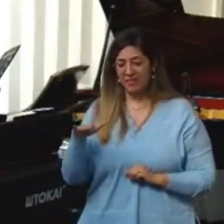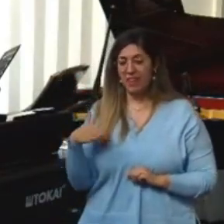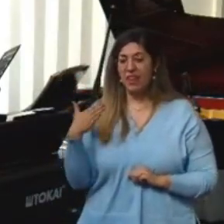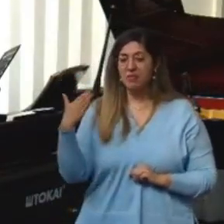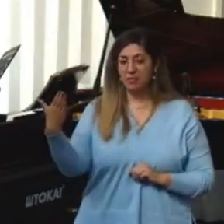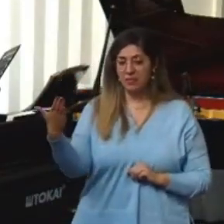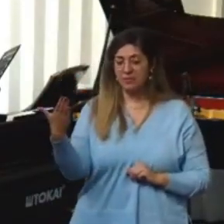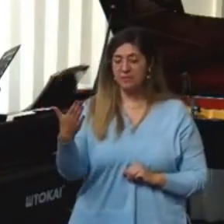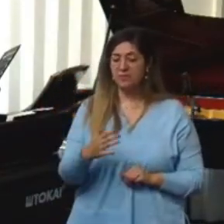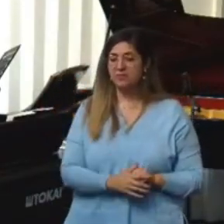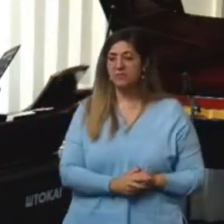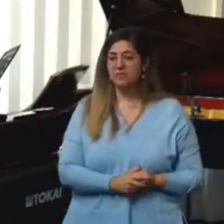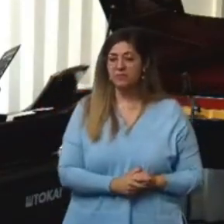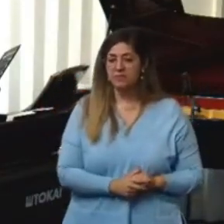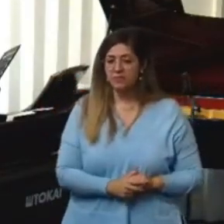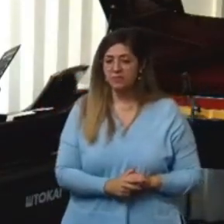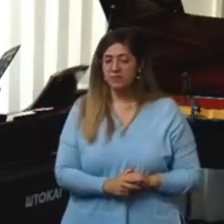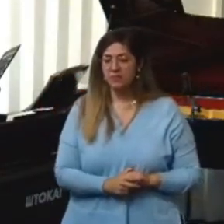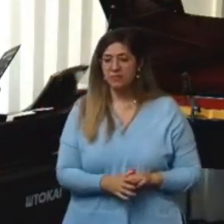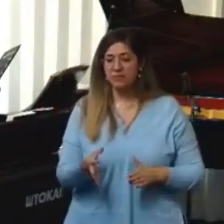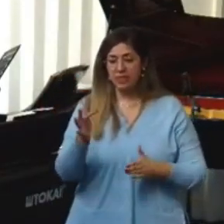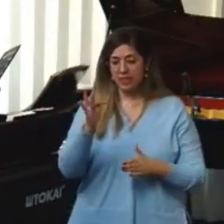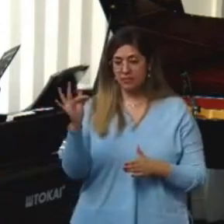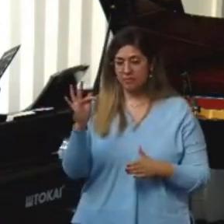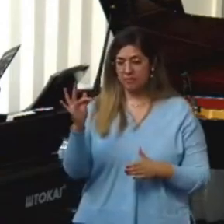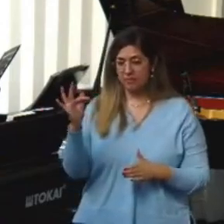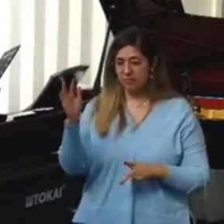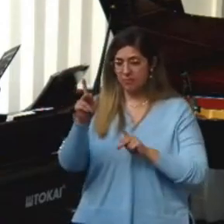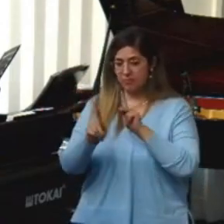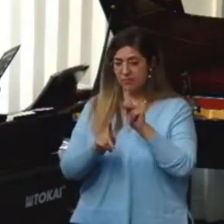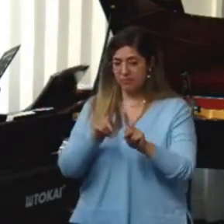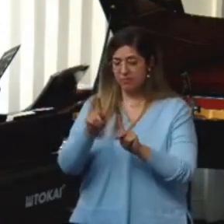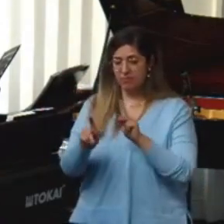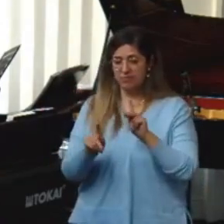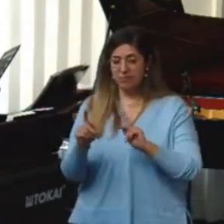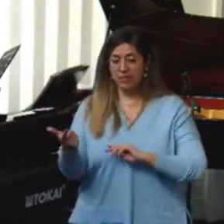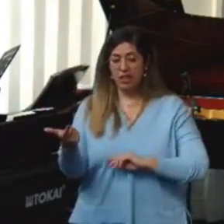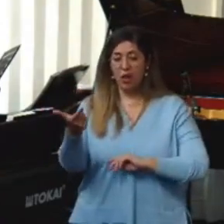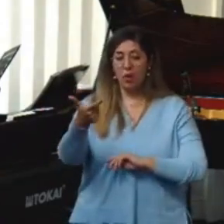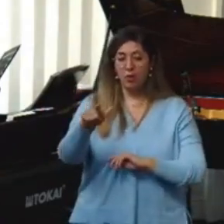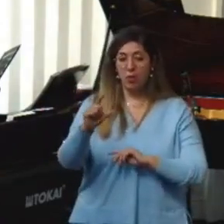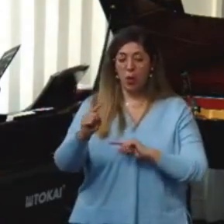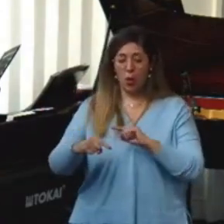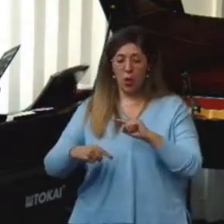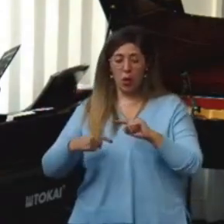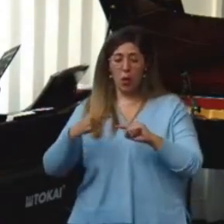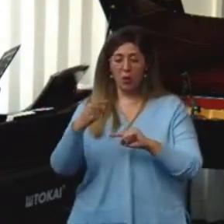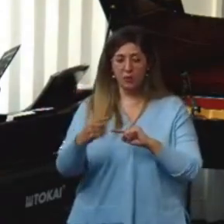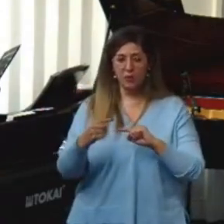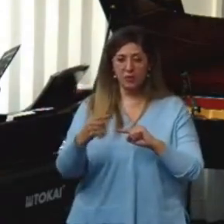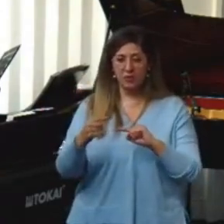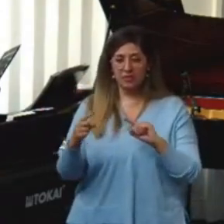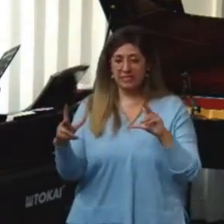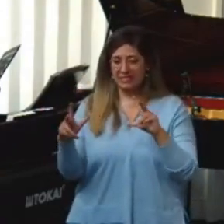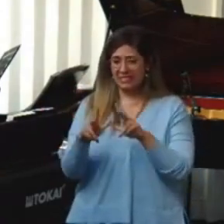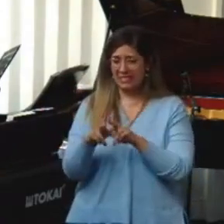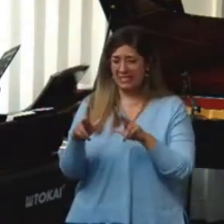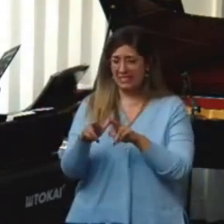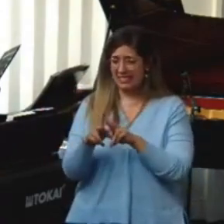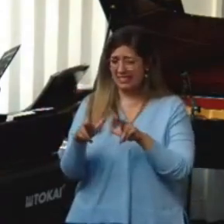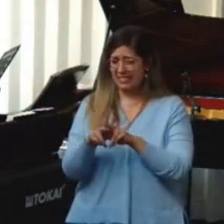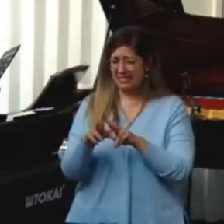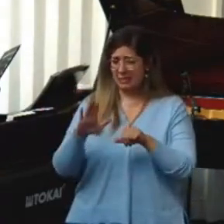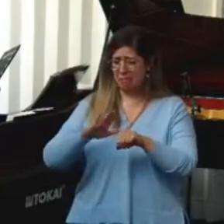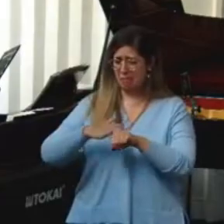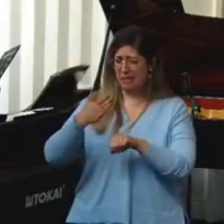dentro disso, dentro dos filisteus. Depois ele vai se envolver numa série de situações de confusões com os filisteus.